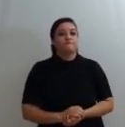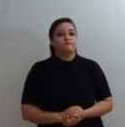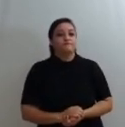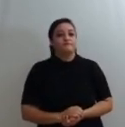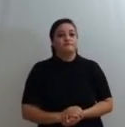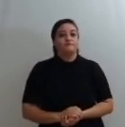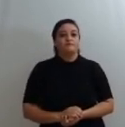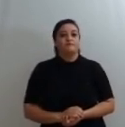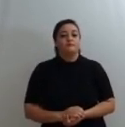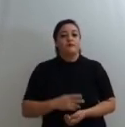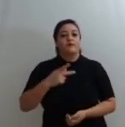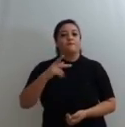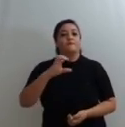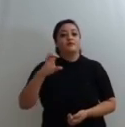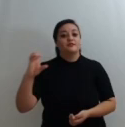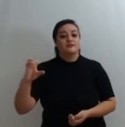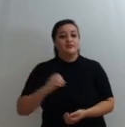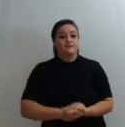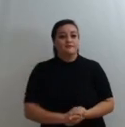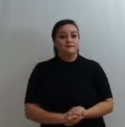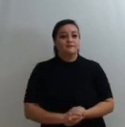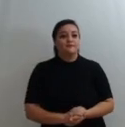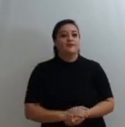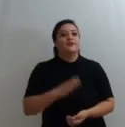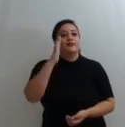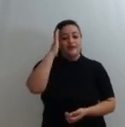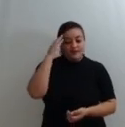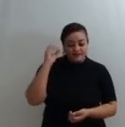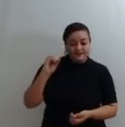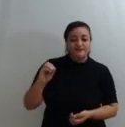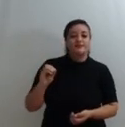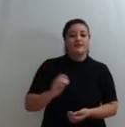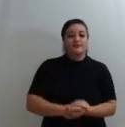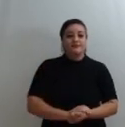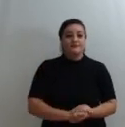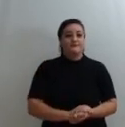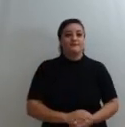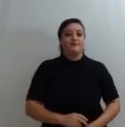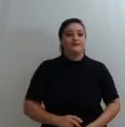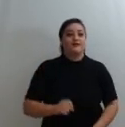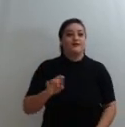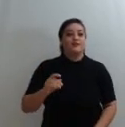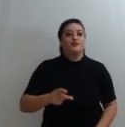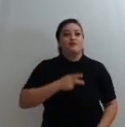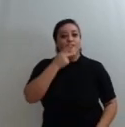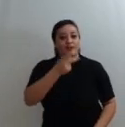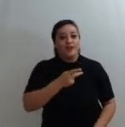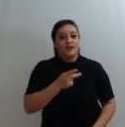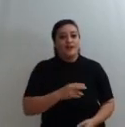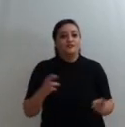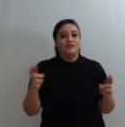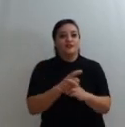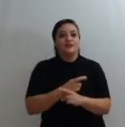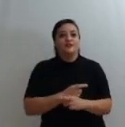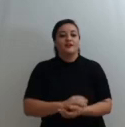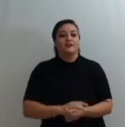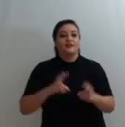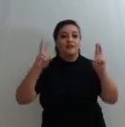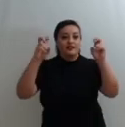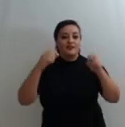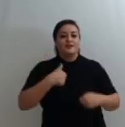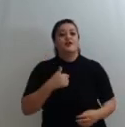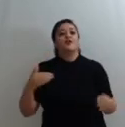esse caso aqui. Eu sei, doutor Luiz, eu estou dizendo em relação à tese. Eu, independente estou, de ser PCC ou não... Eu concordo